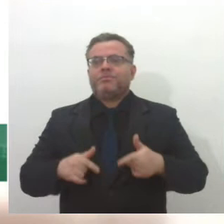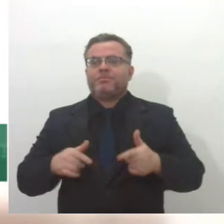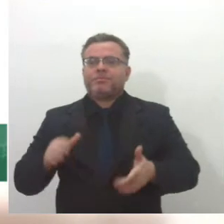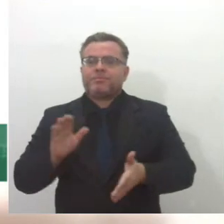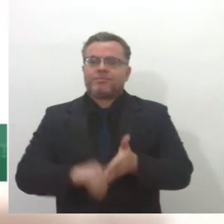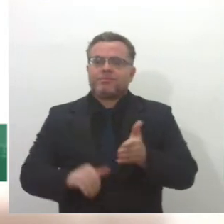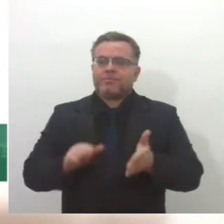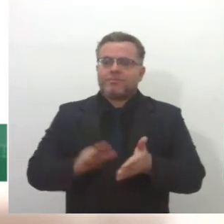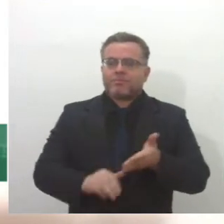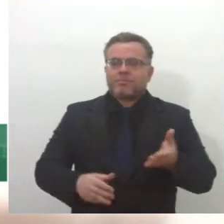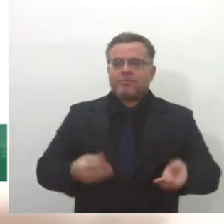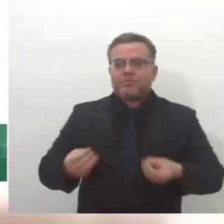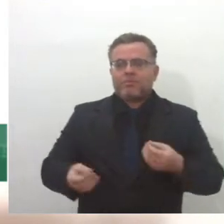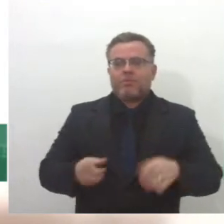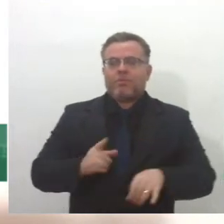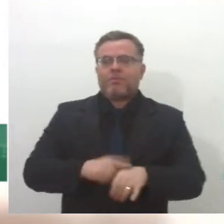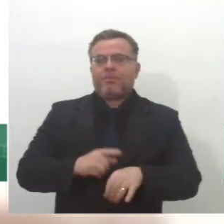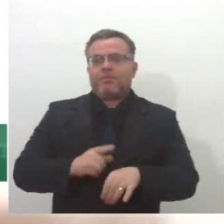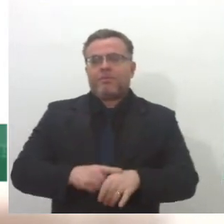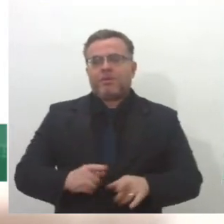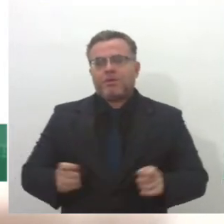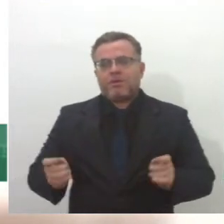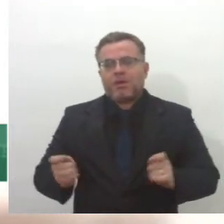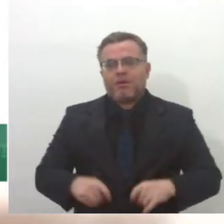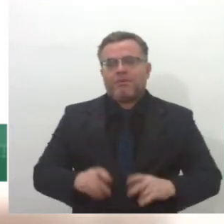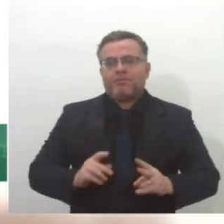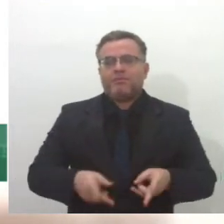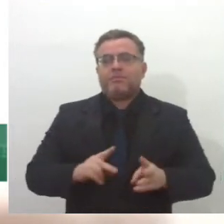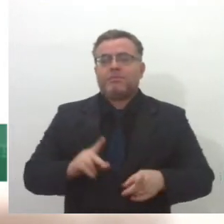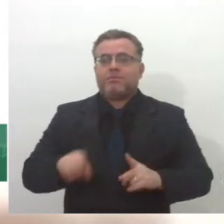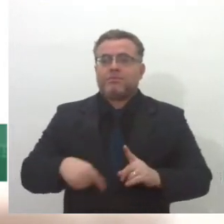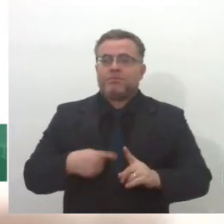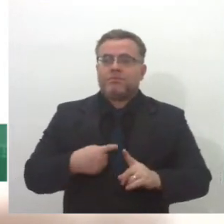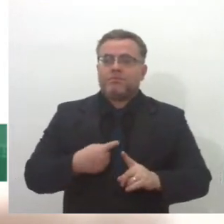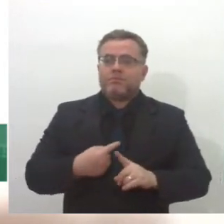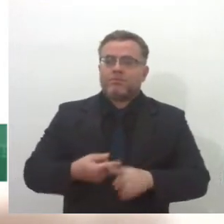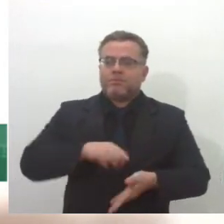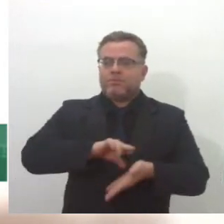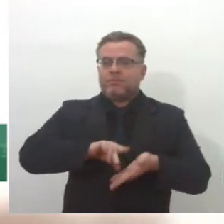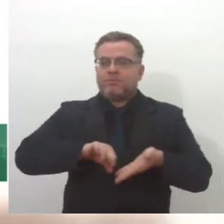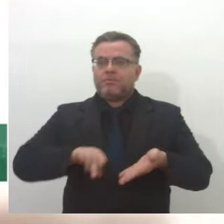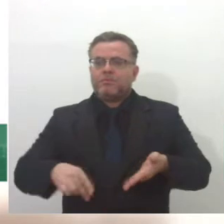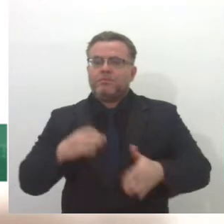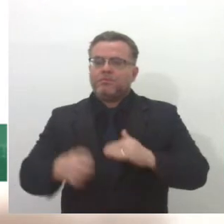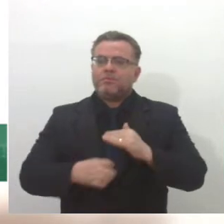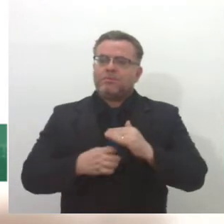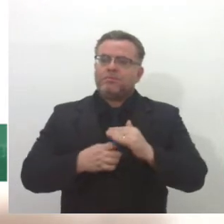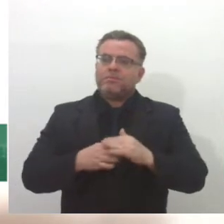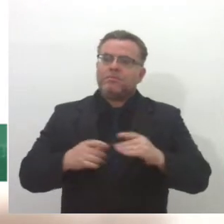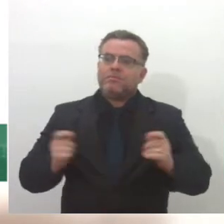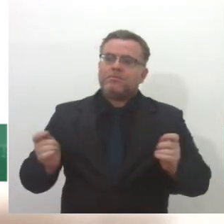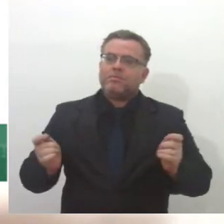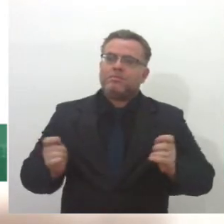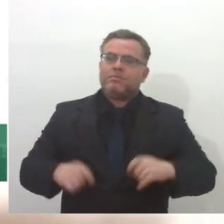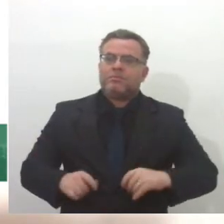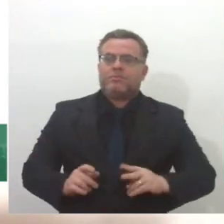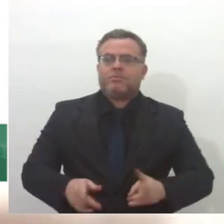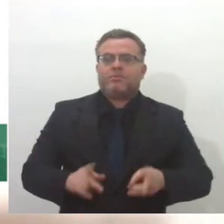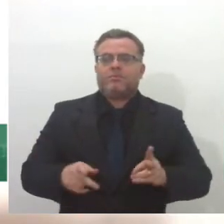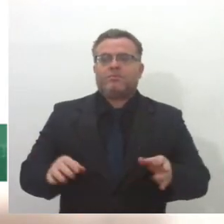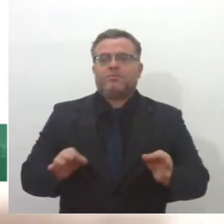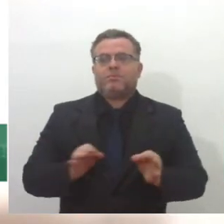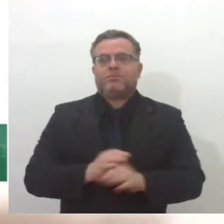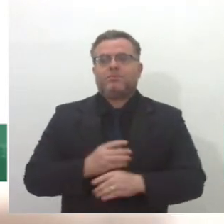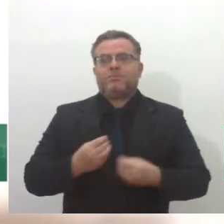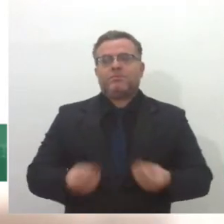tempo de restituição, porque várias empresas, né, entraram na justiça questionando esse crédito, mas a